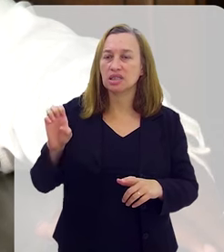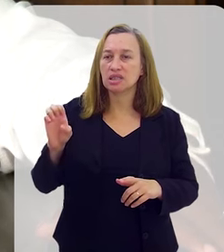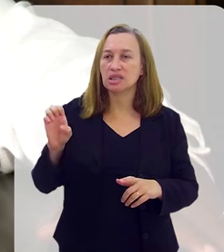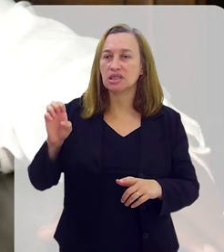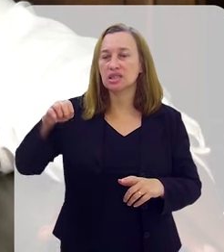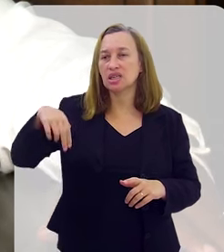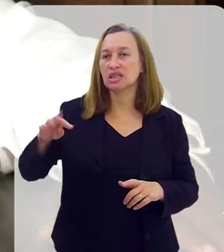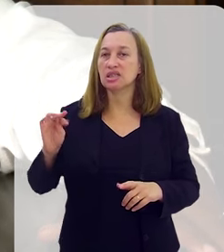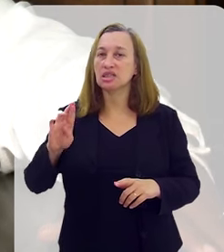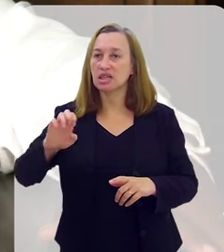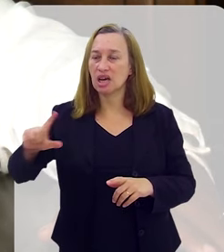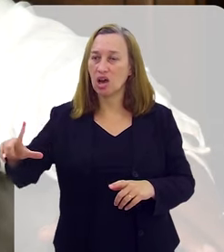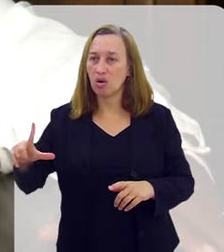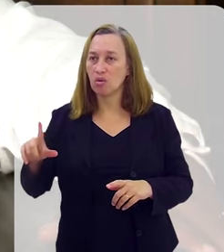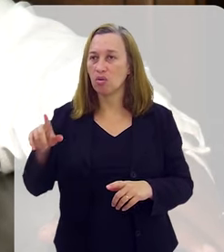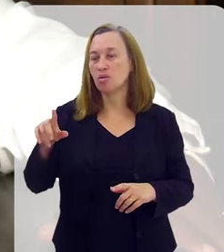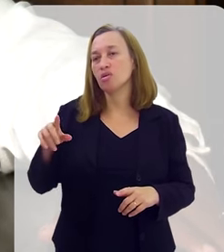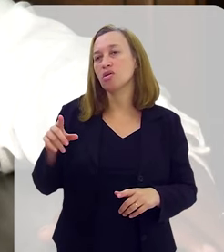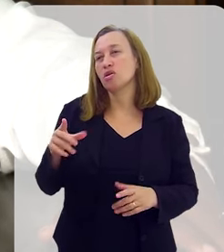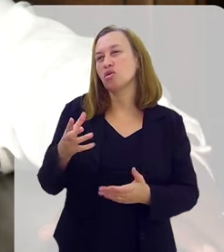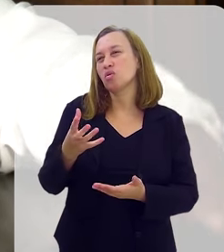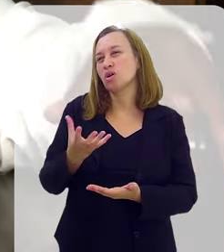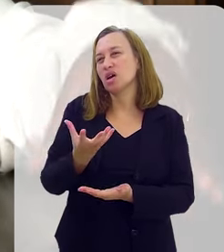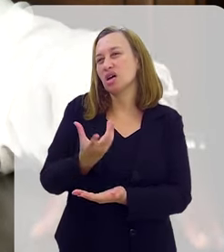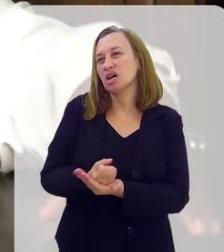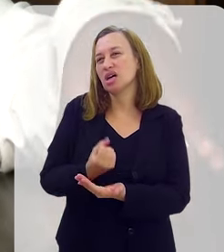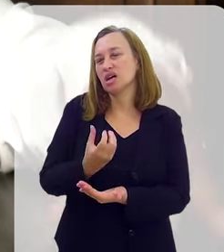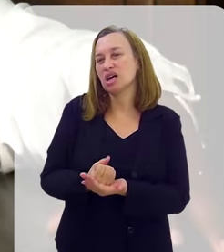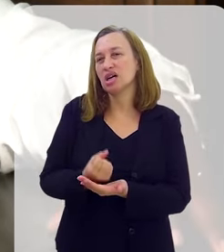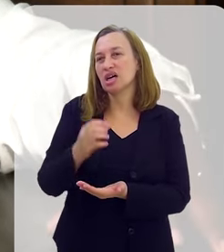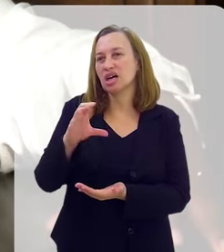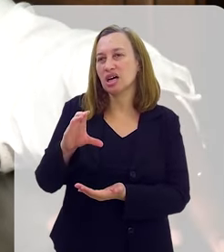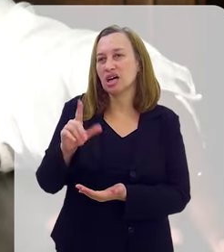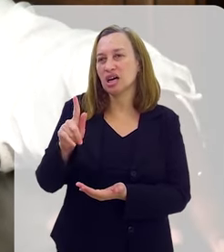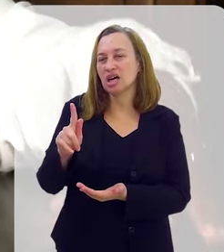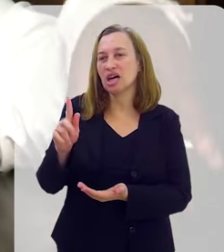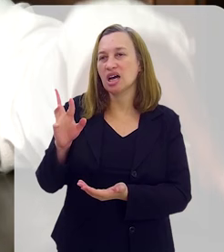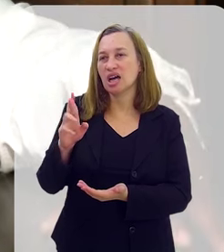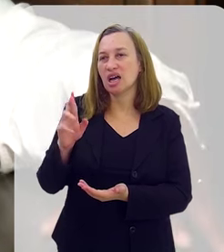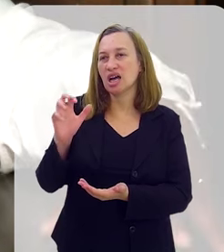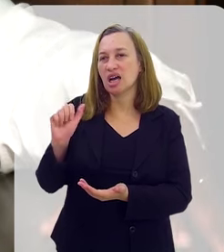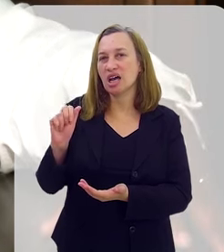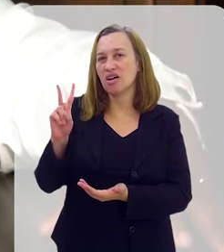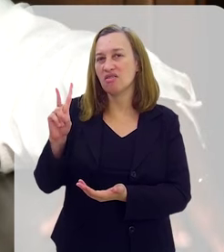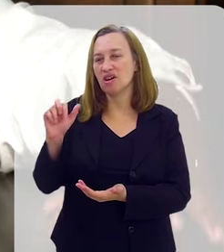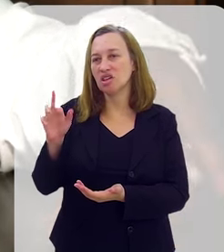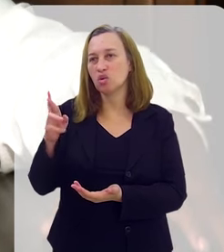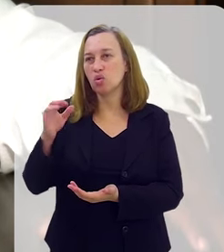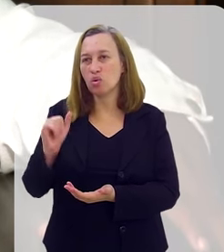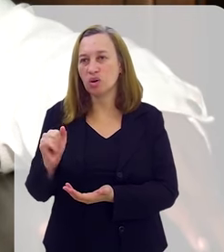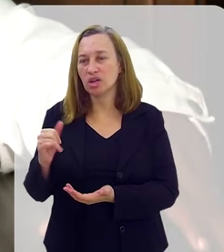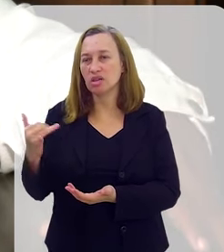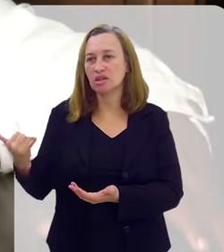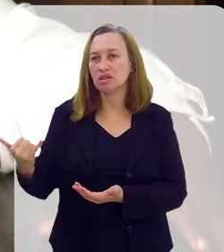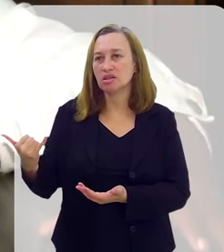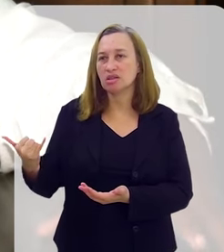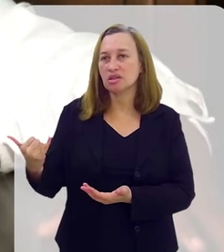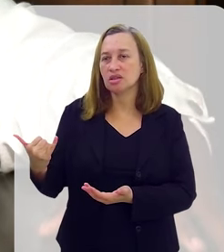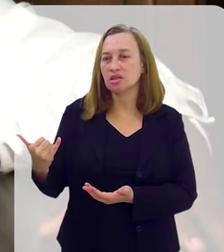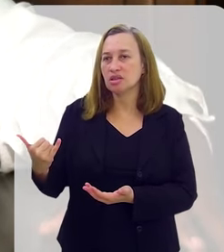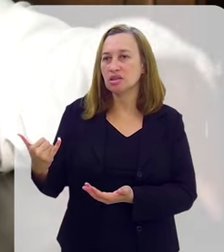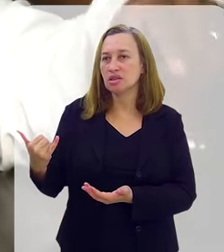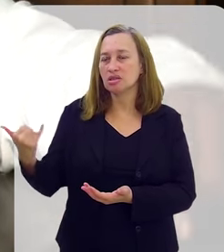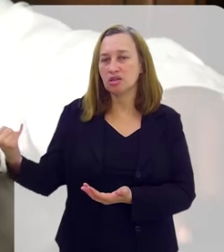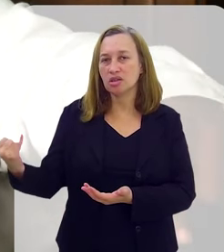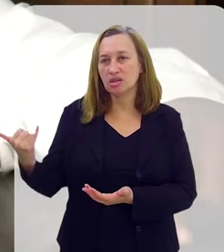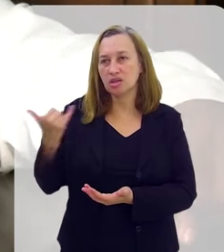viu. No ano de 2022, no final, a dona Elba Alencar entrou em contato comigo.